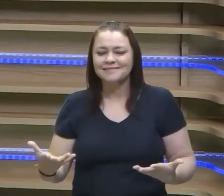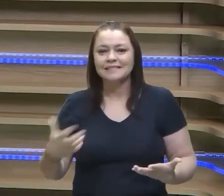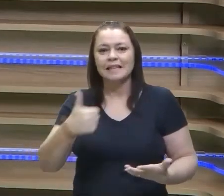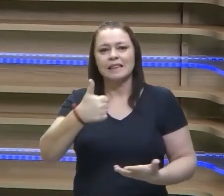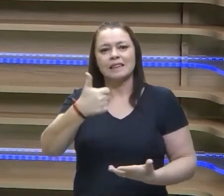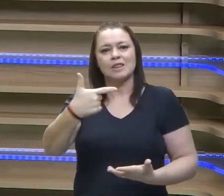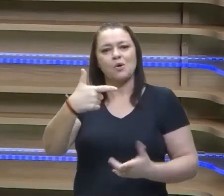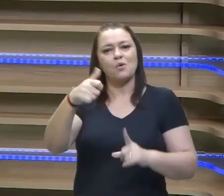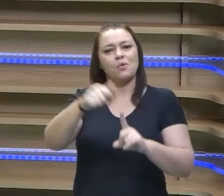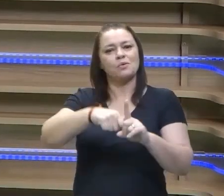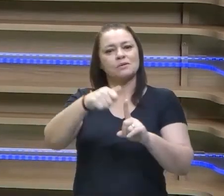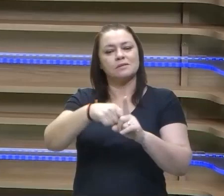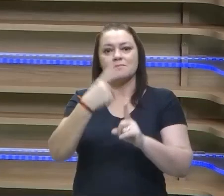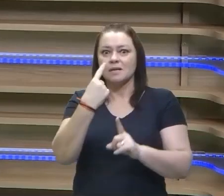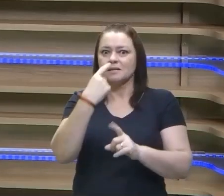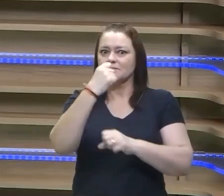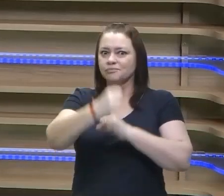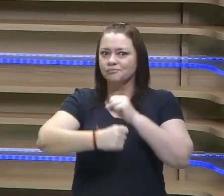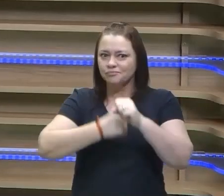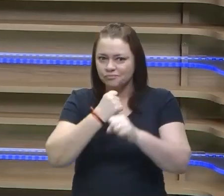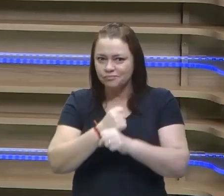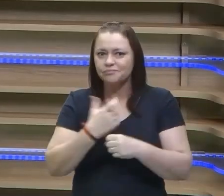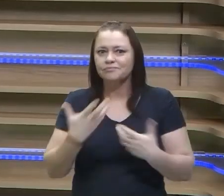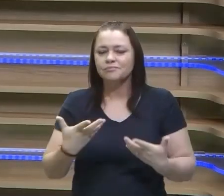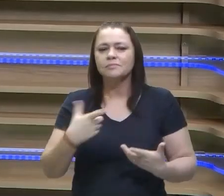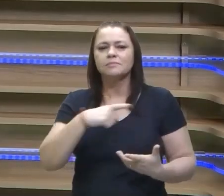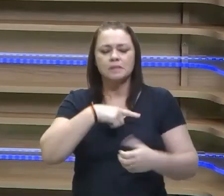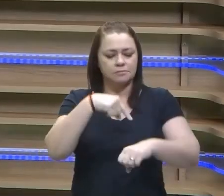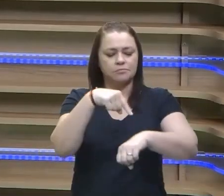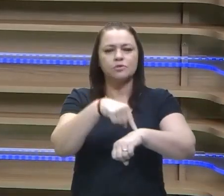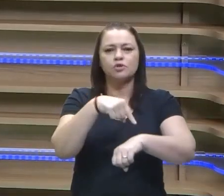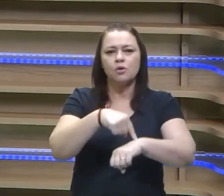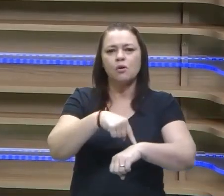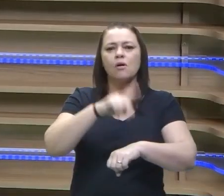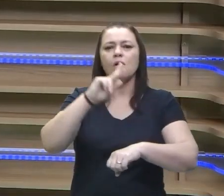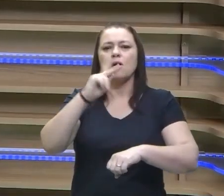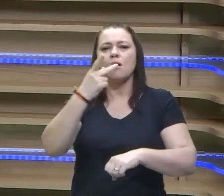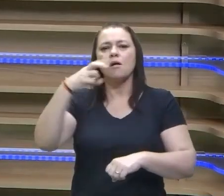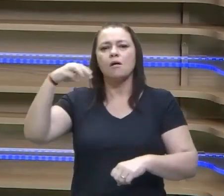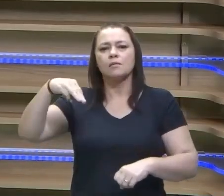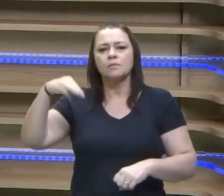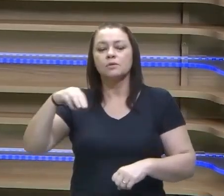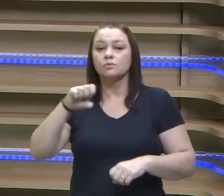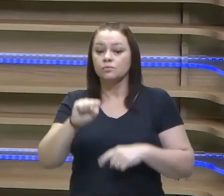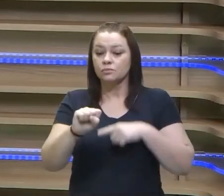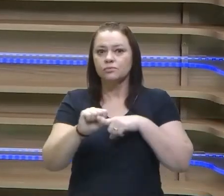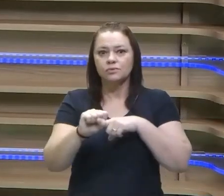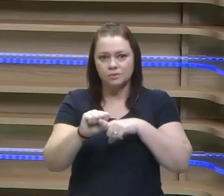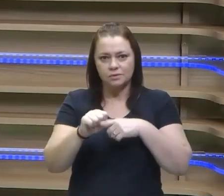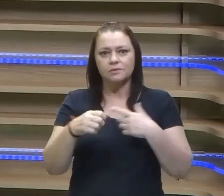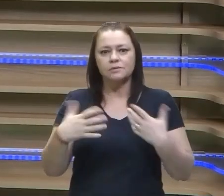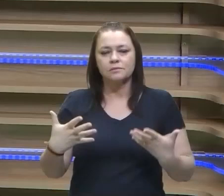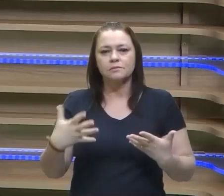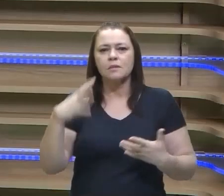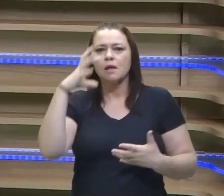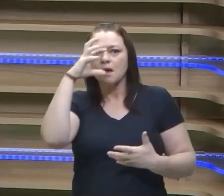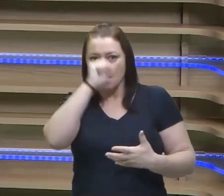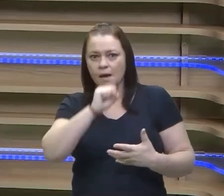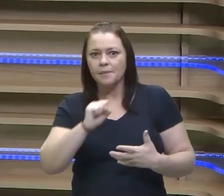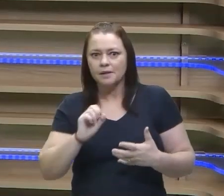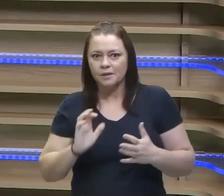12 meses, um ano. Falamos de quantidade de horas, de minutos, de segundo, né?